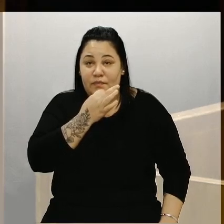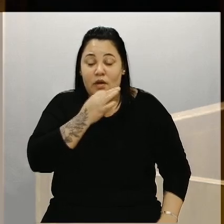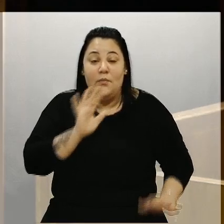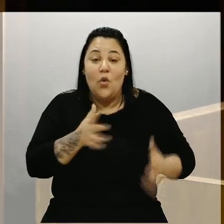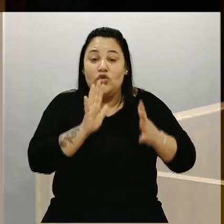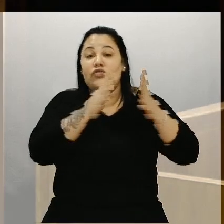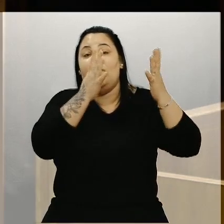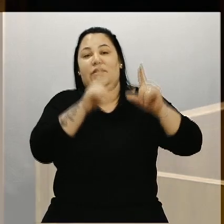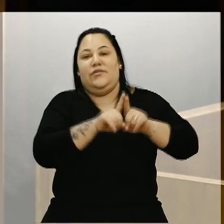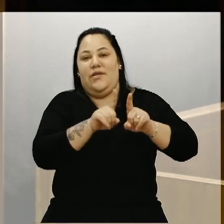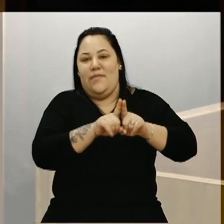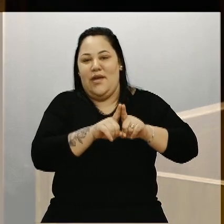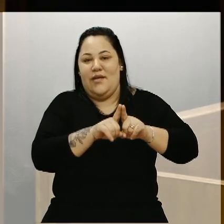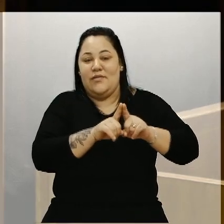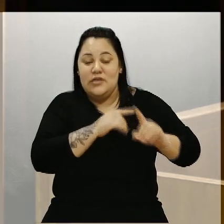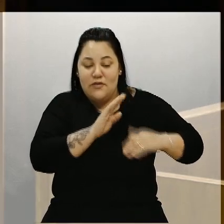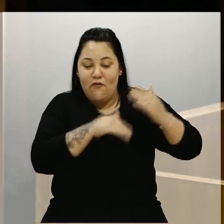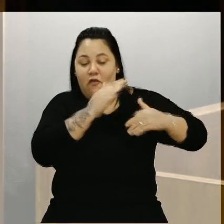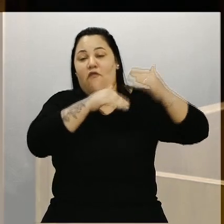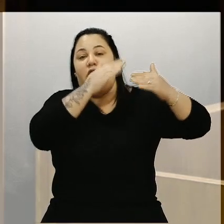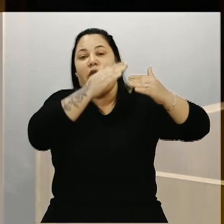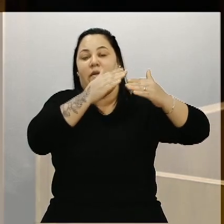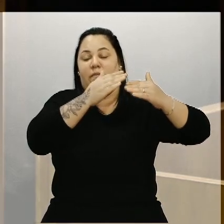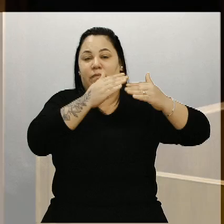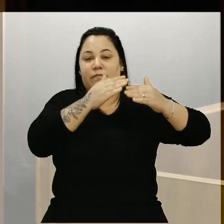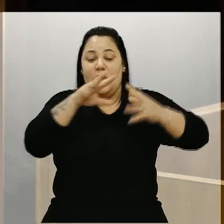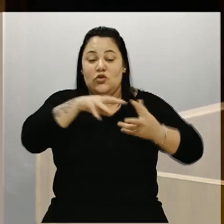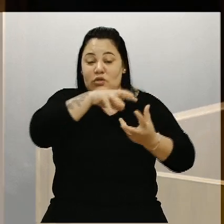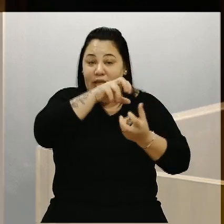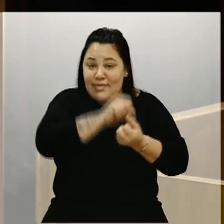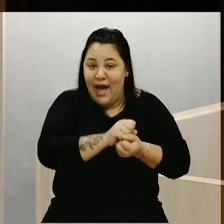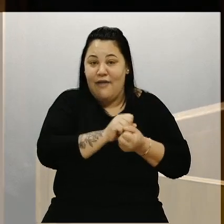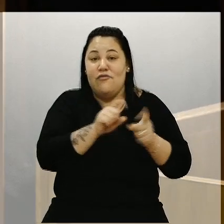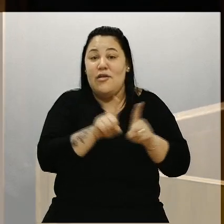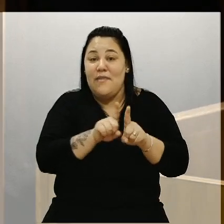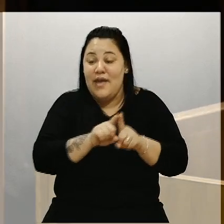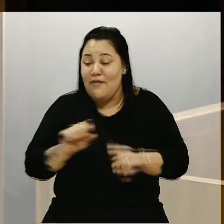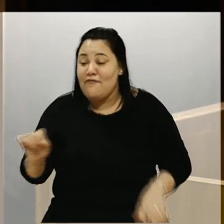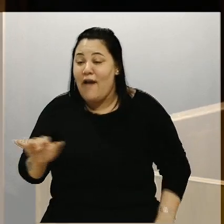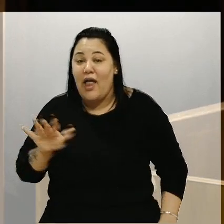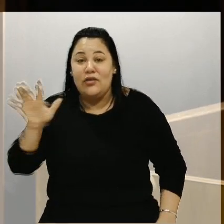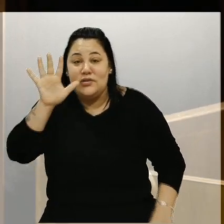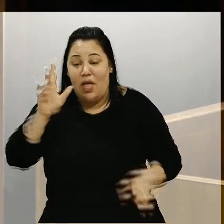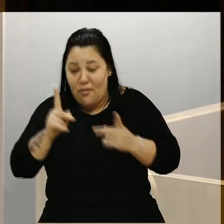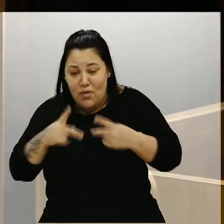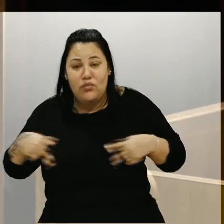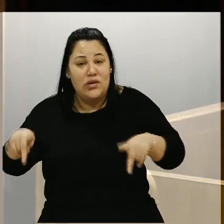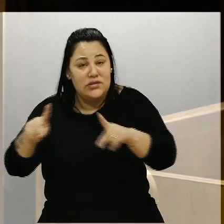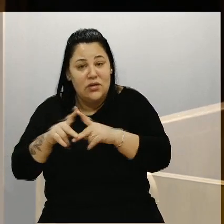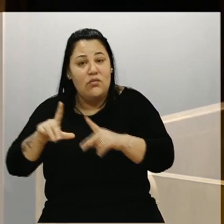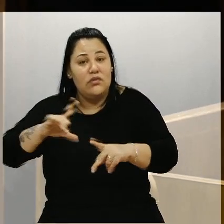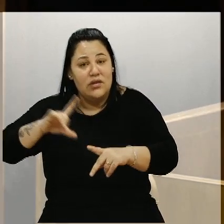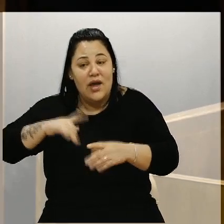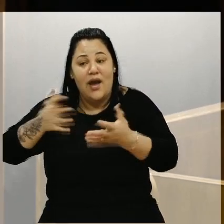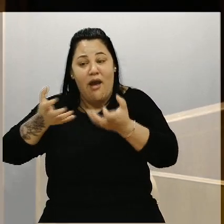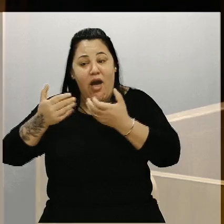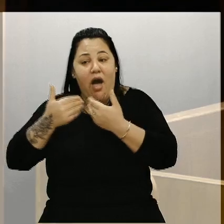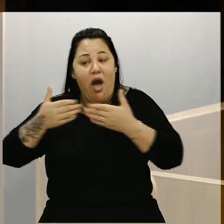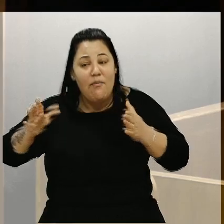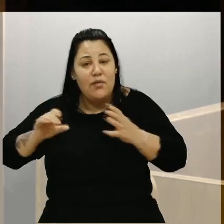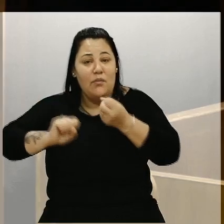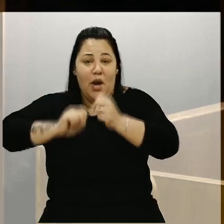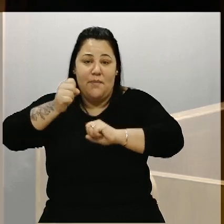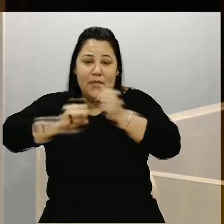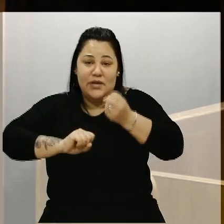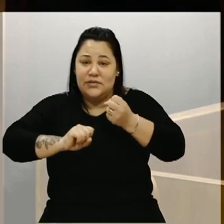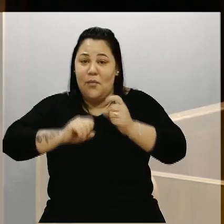o desenvolvimento econômico sustentável e a valorização desses empreendedores como pilares fundamentais da nossa